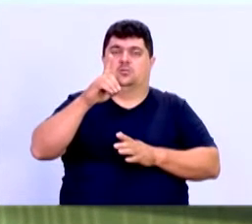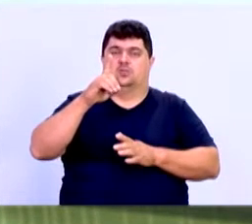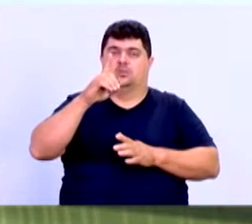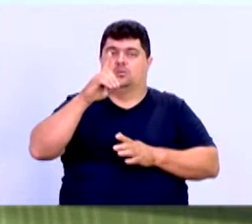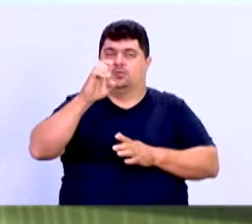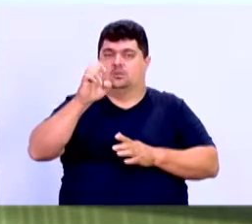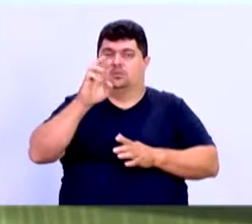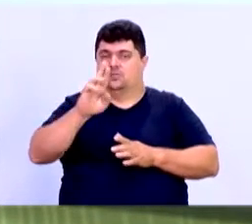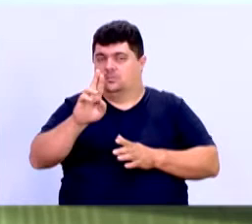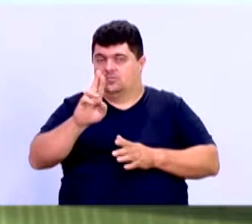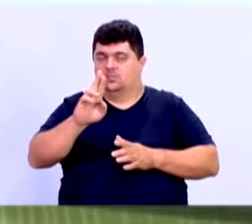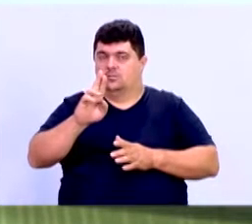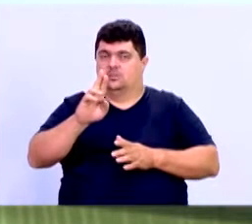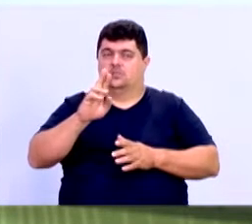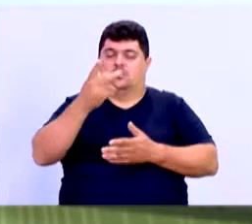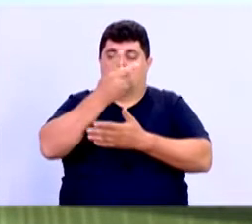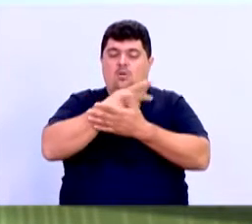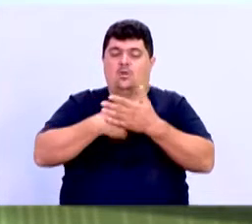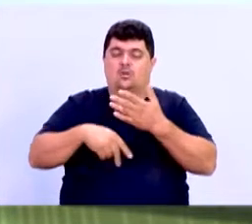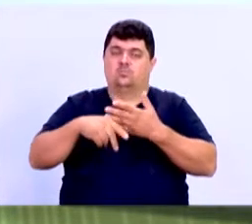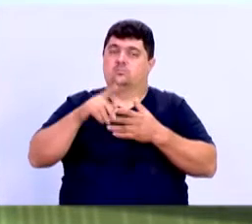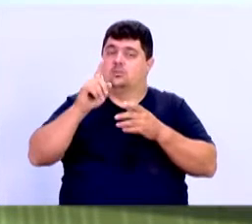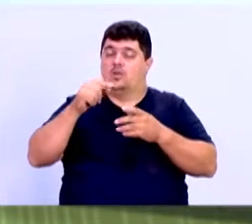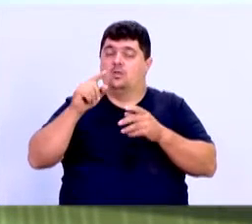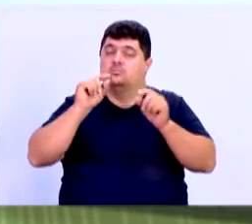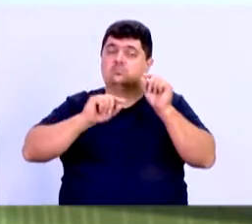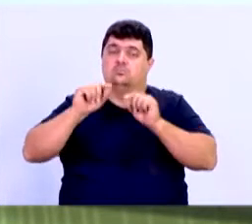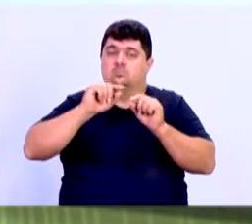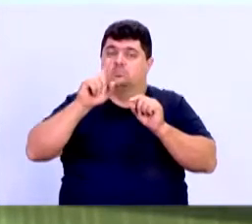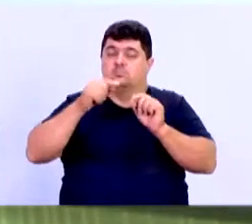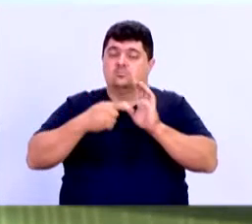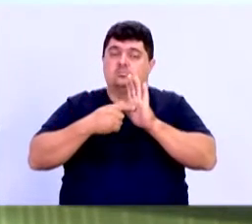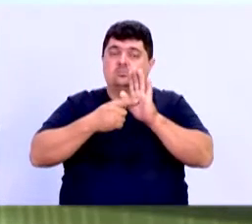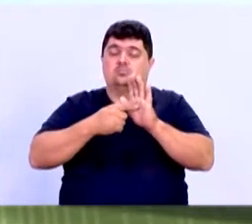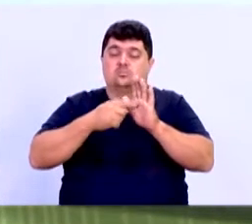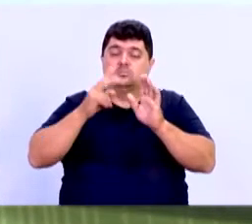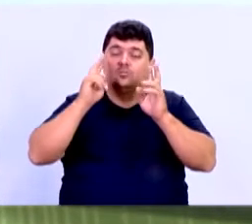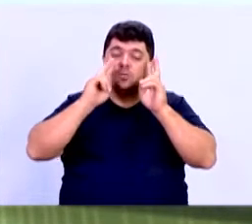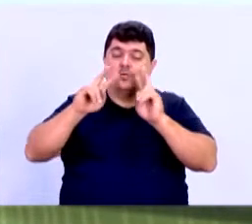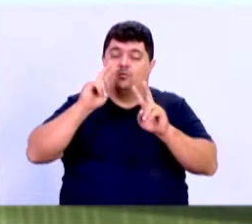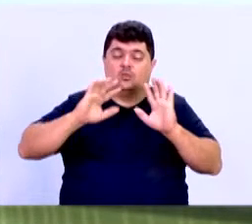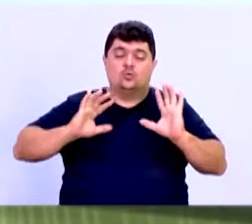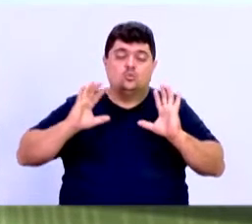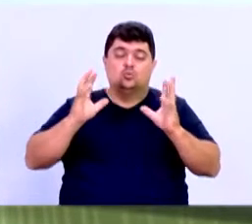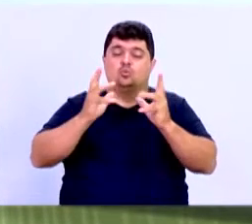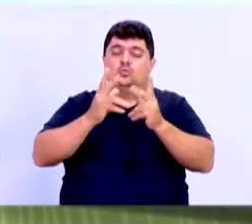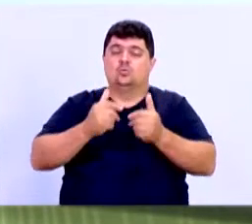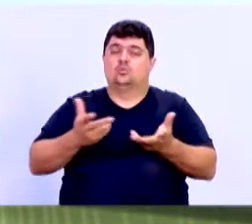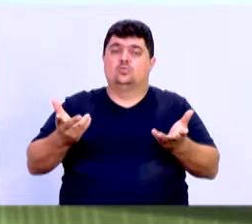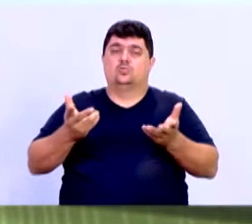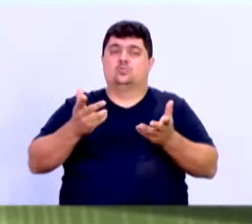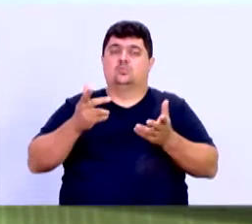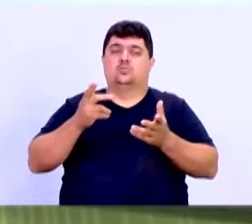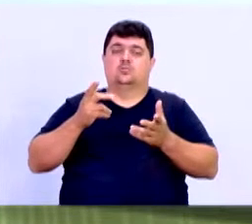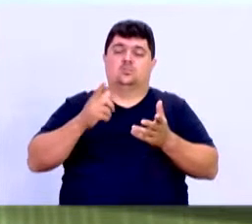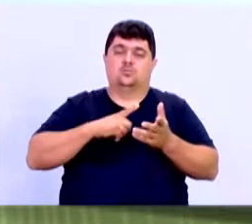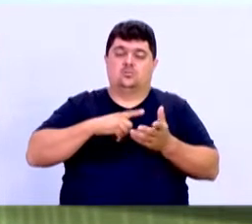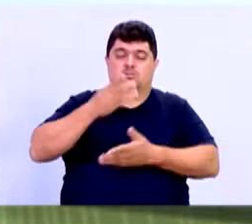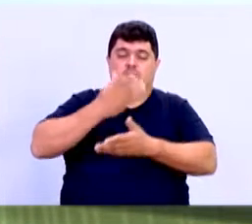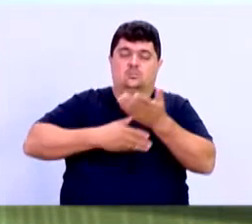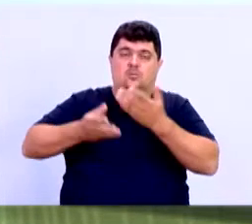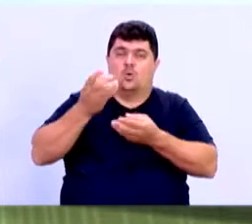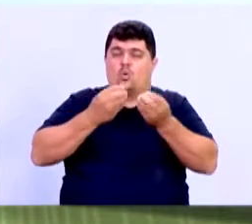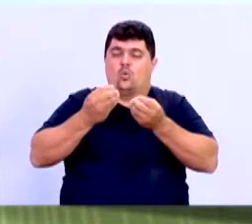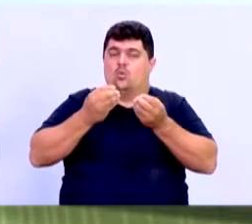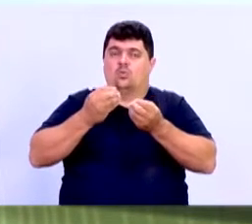ligado à chave primária da outra entidade. Bom, a gente entendeu basicamente uma característica que você vai poder